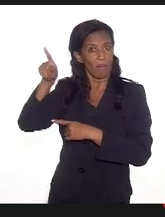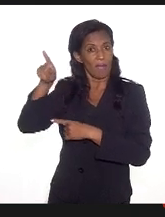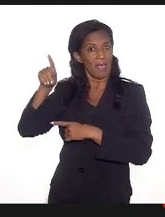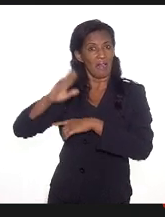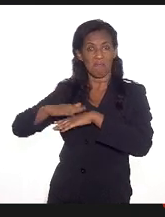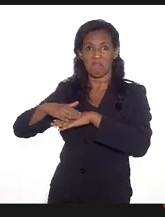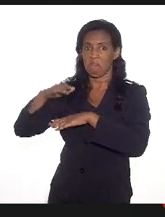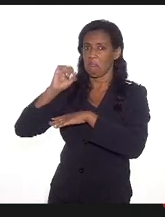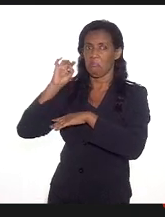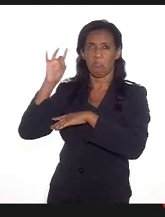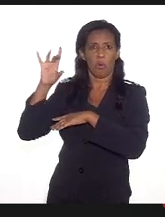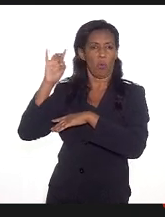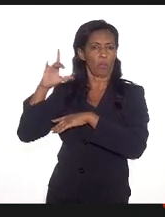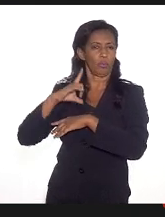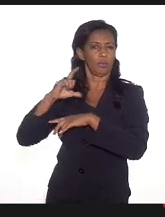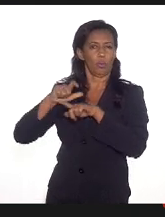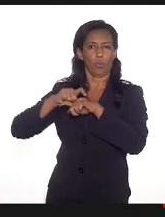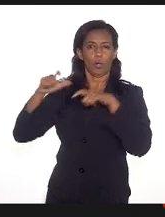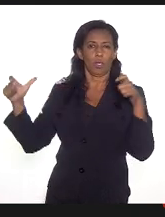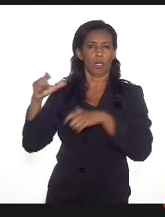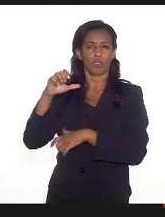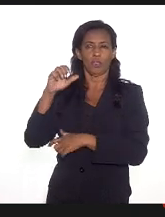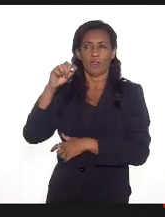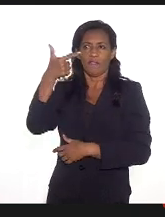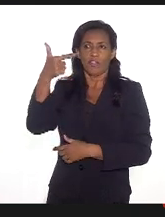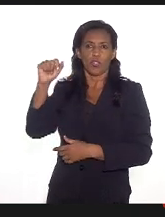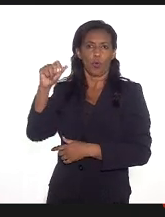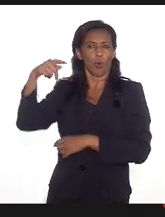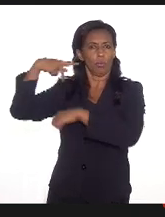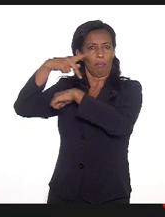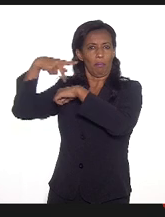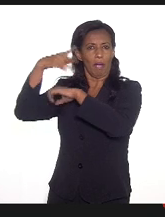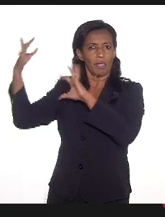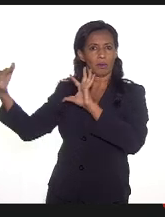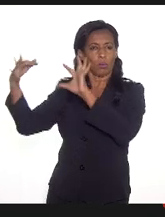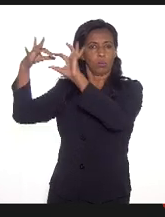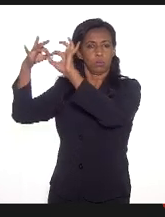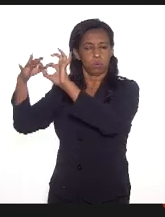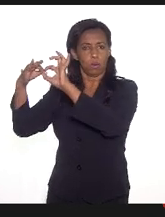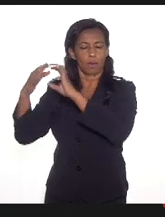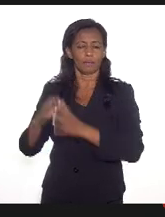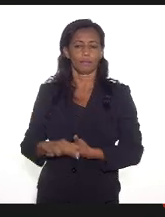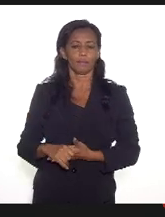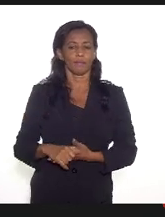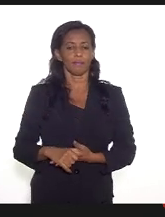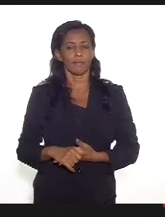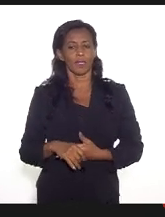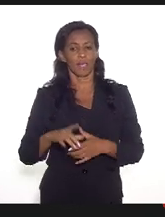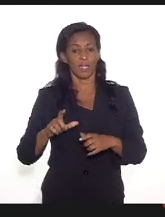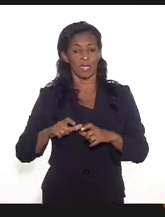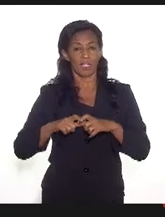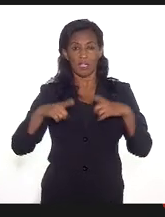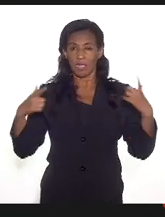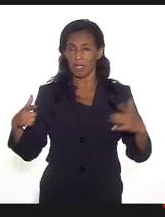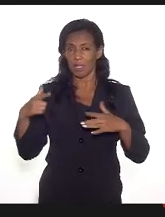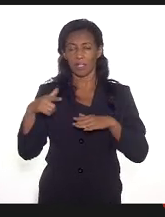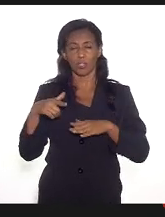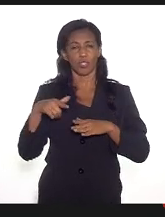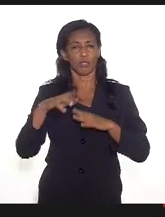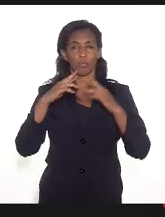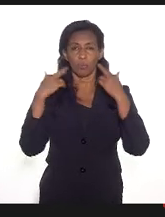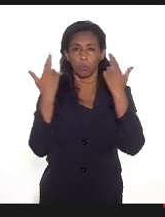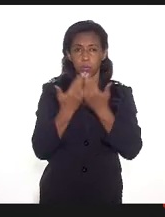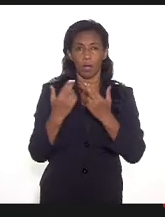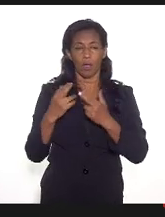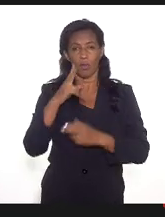cluster, com seus 28 países associados, e deliberam isso em grandes conselhos, numa